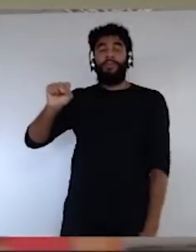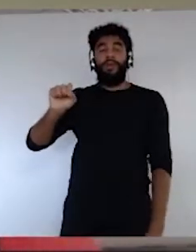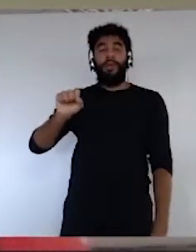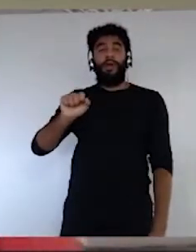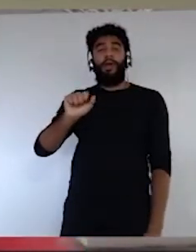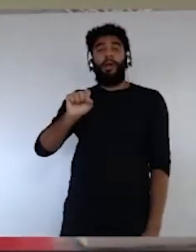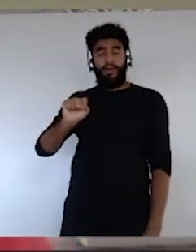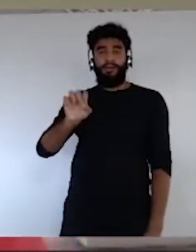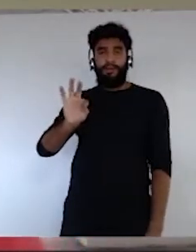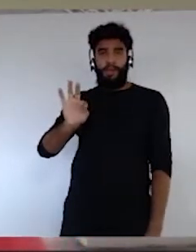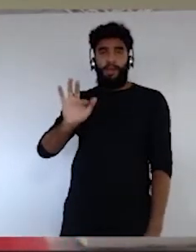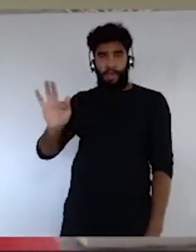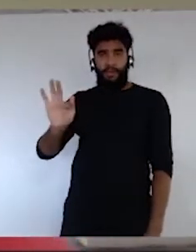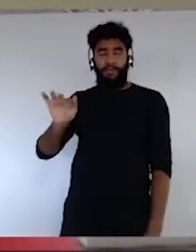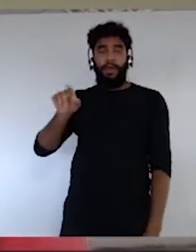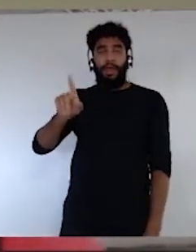ser